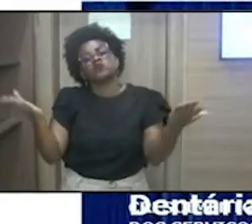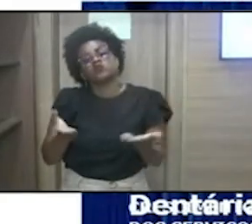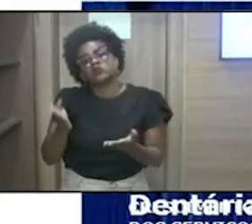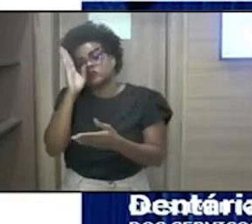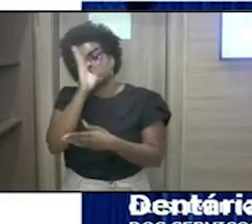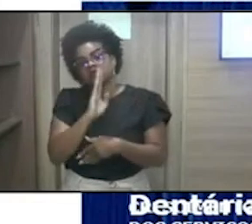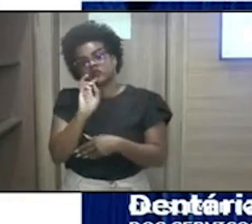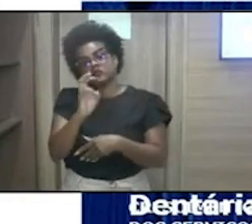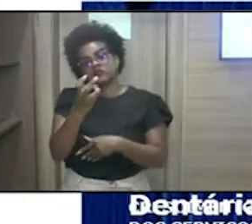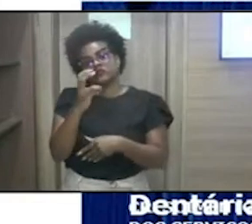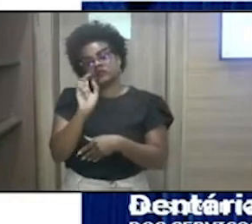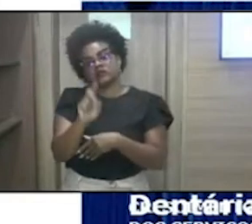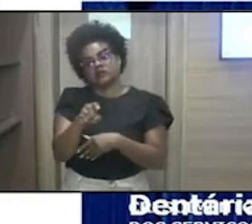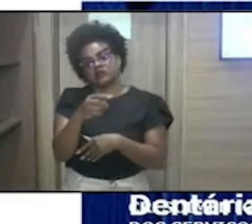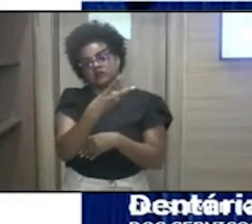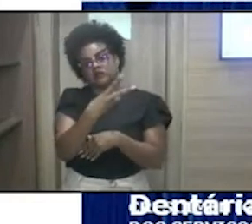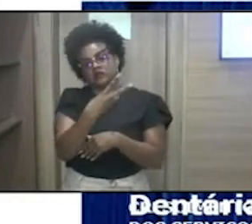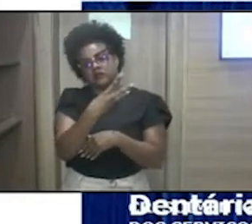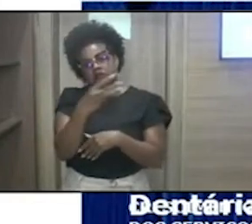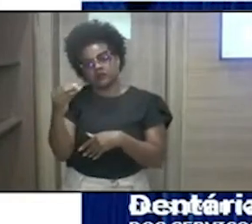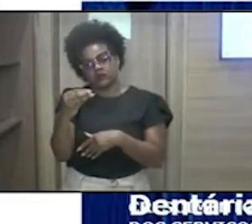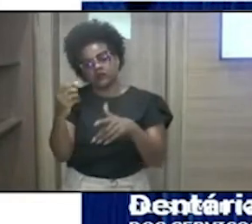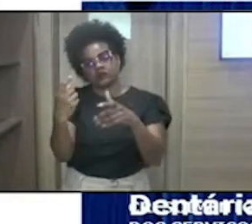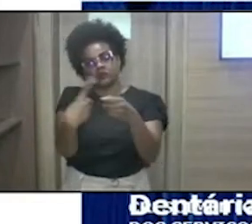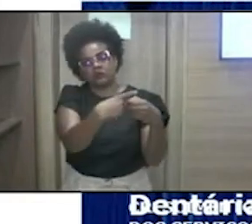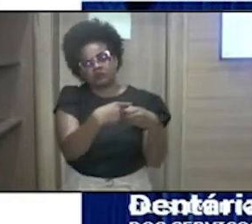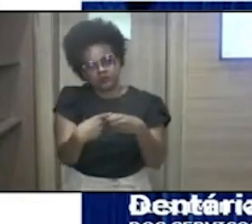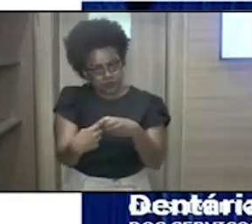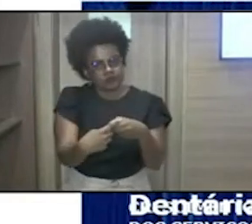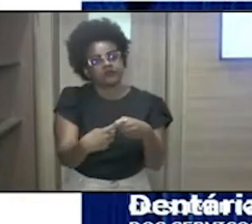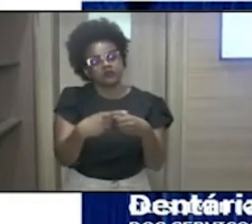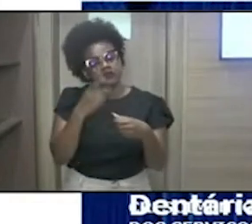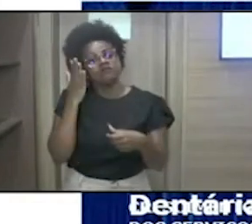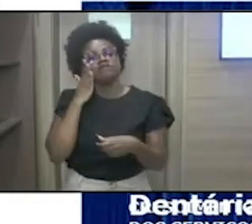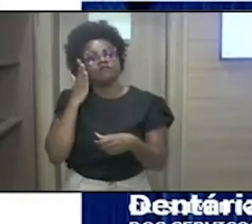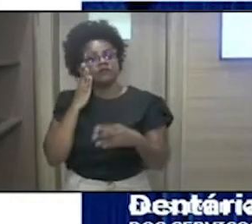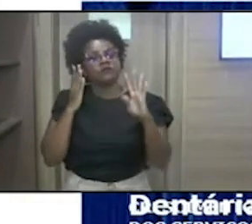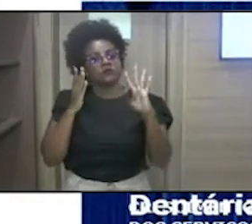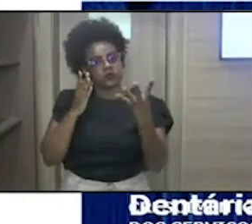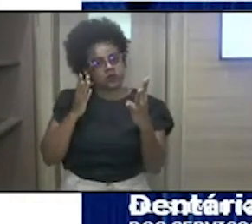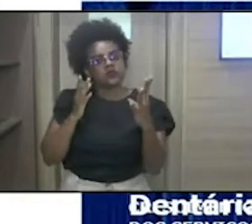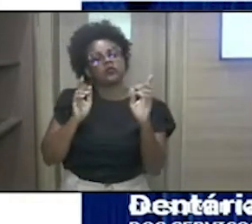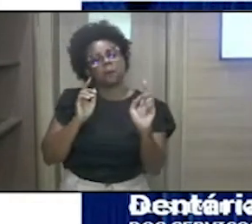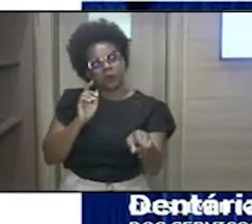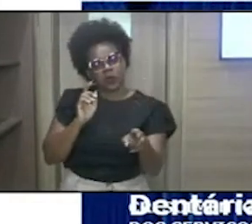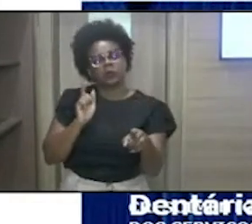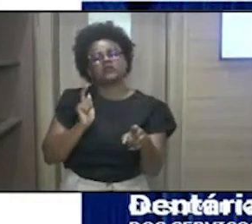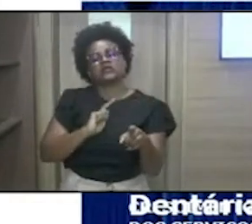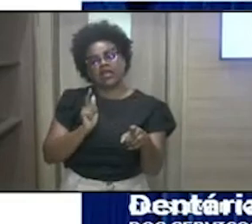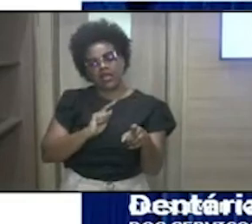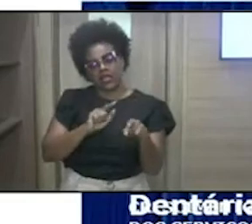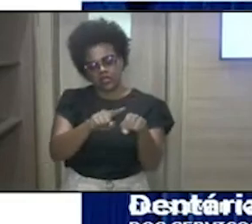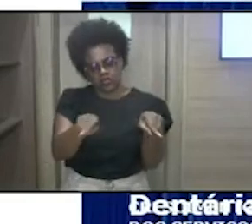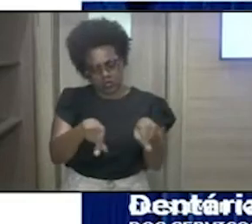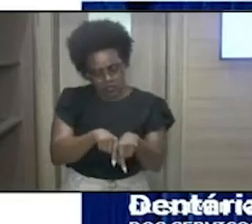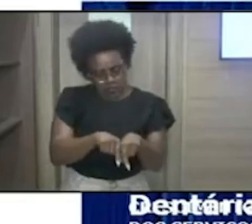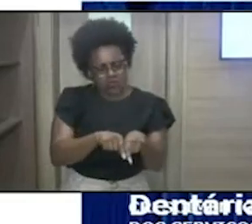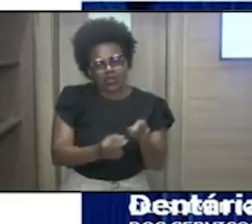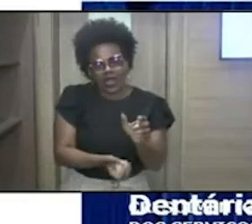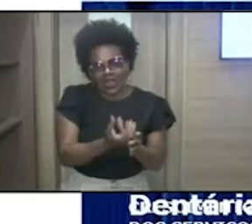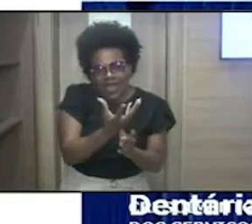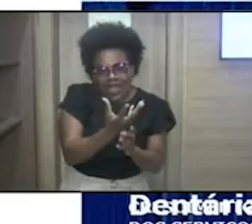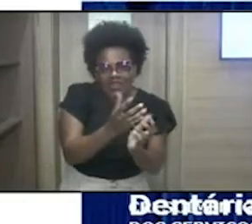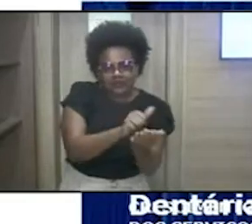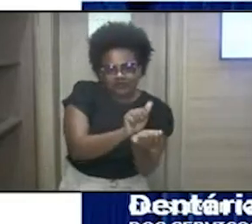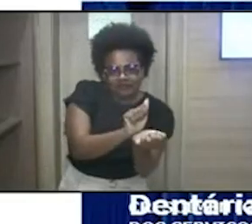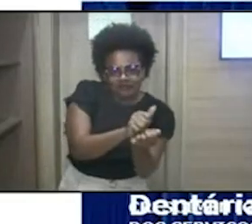Brasil 5.300 municípios, pelo menos 4.000 deles têm laboratório, né?